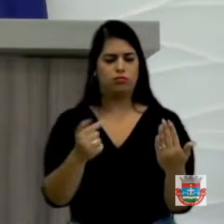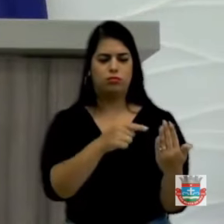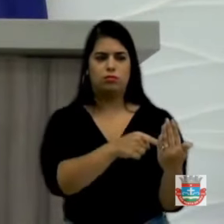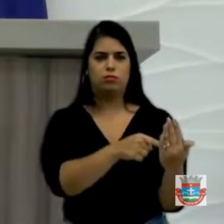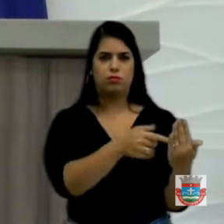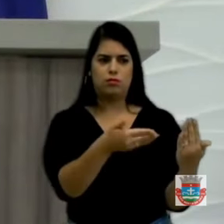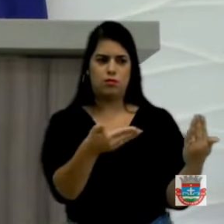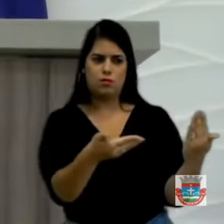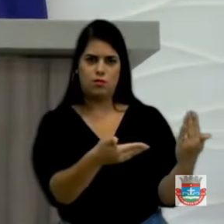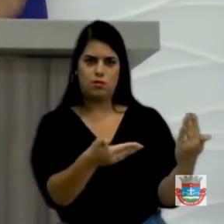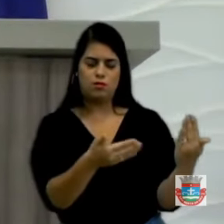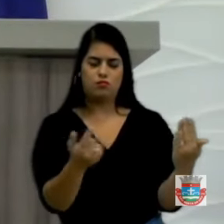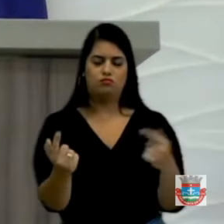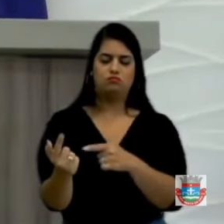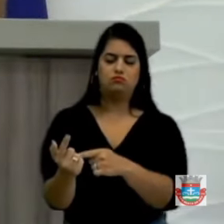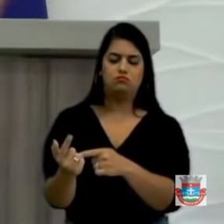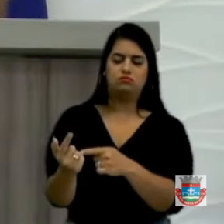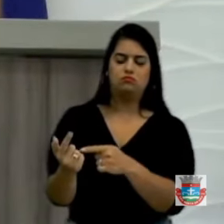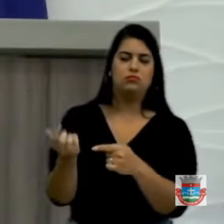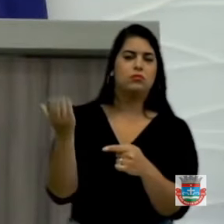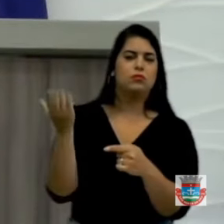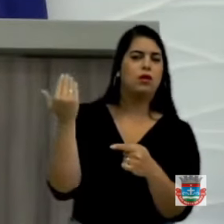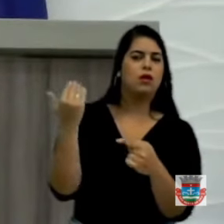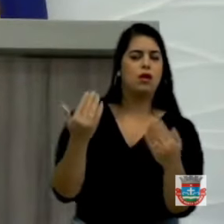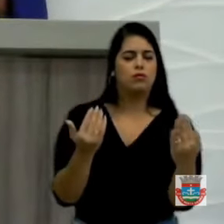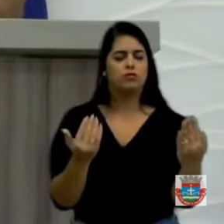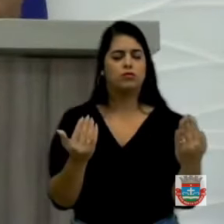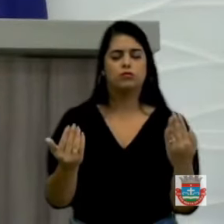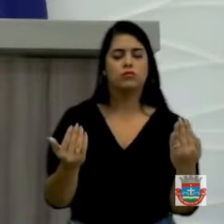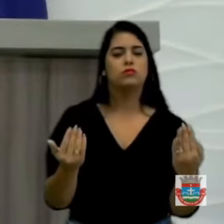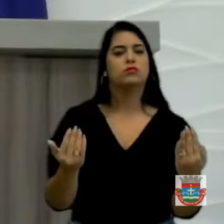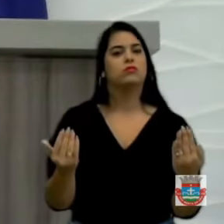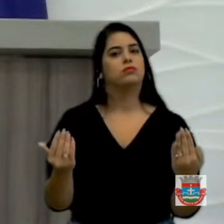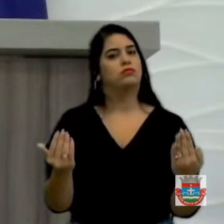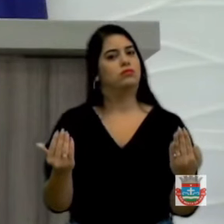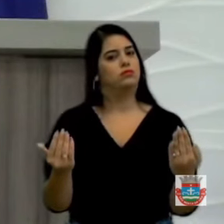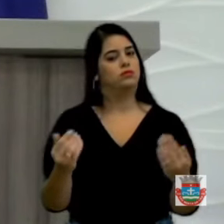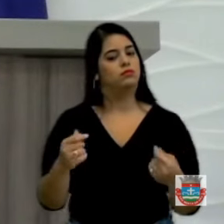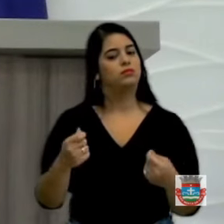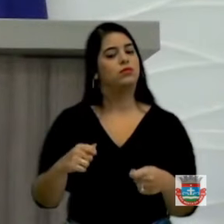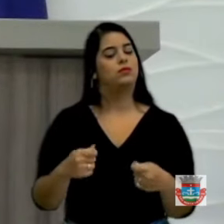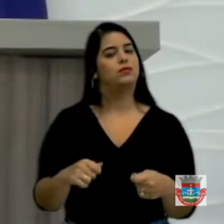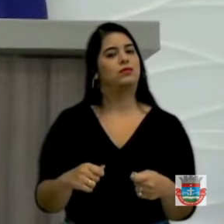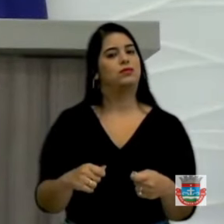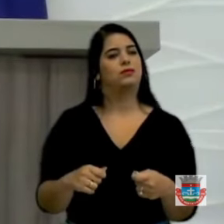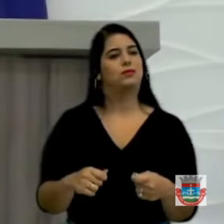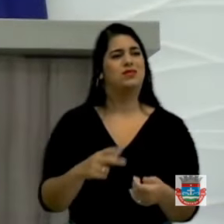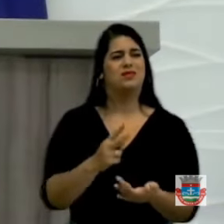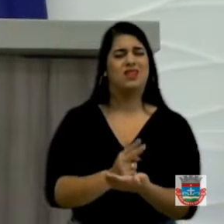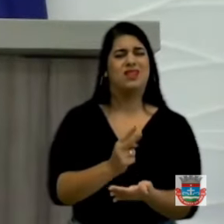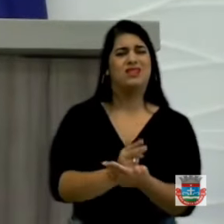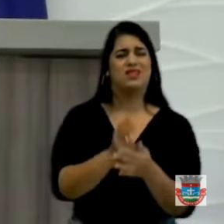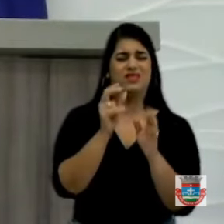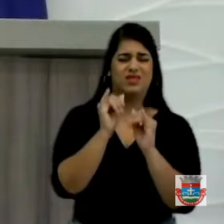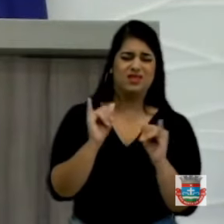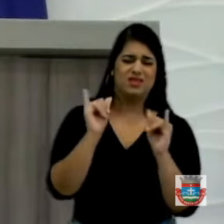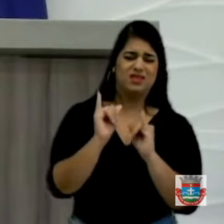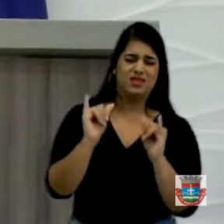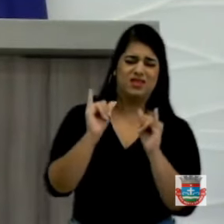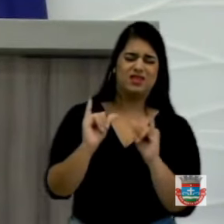disso. Isso não precisa nem de nenhum de nós aqui estar sempre repetindo isso, porque as pessoas